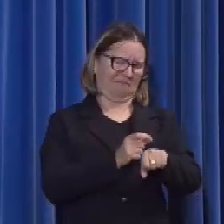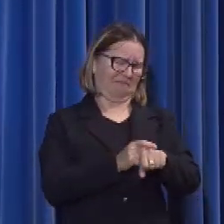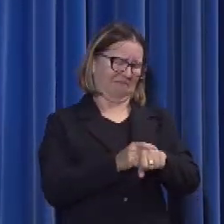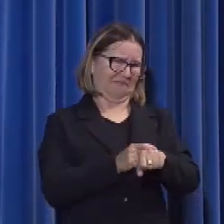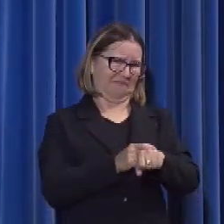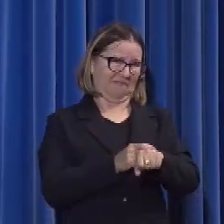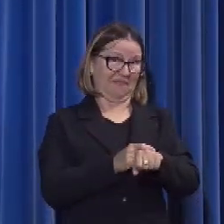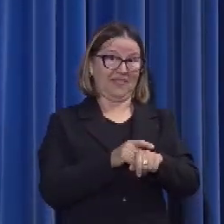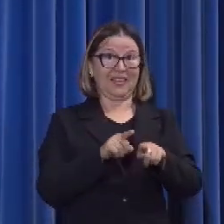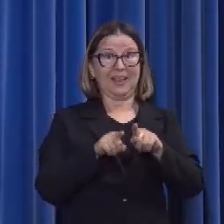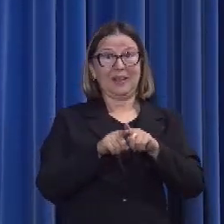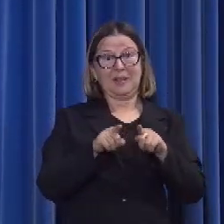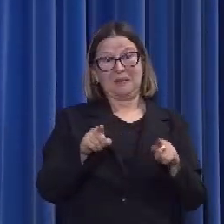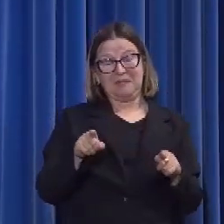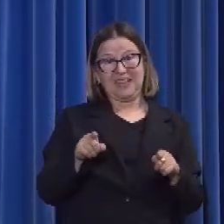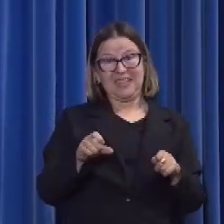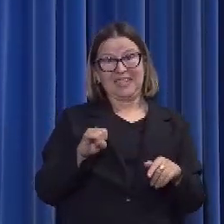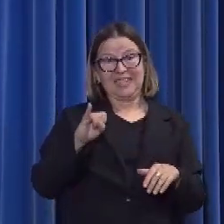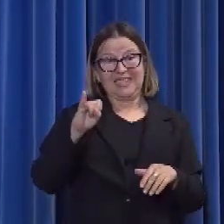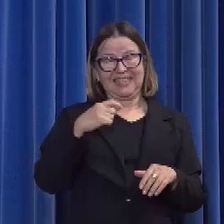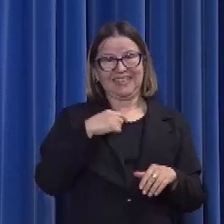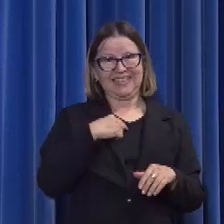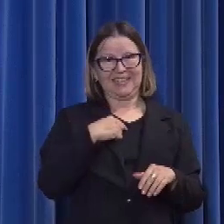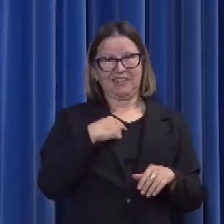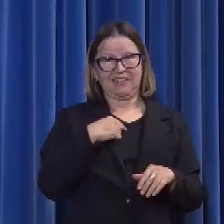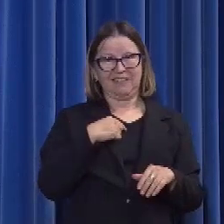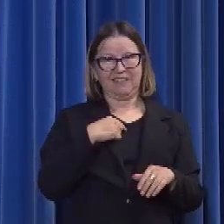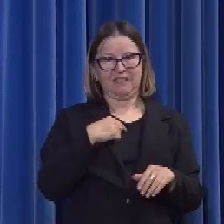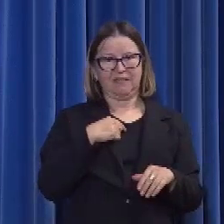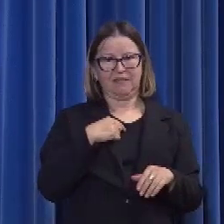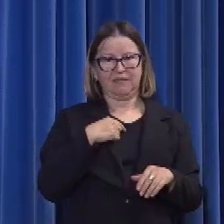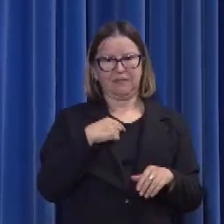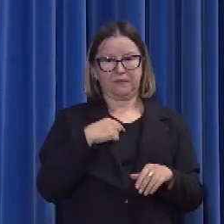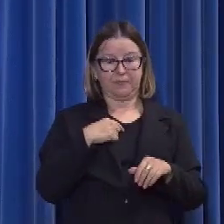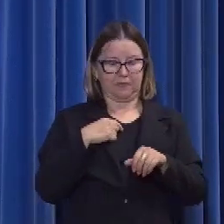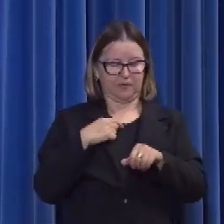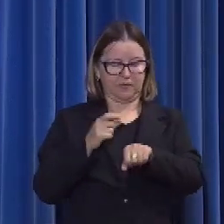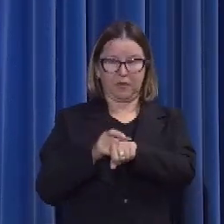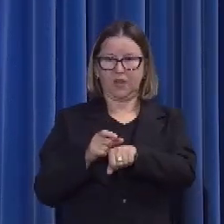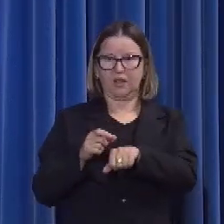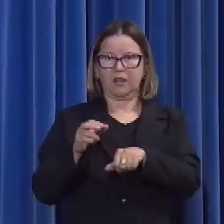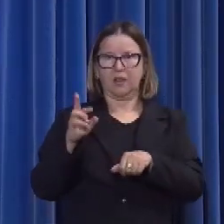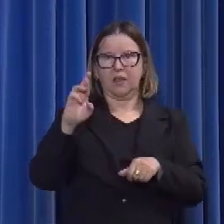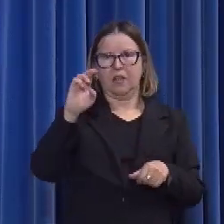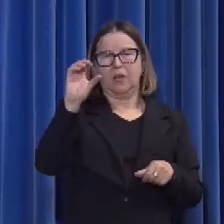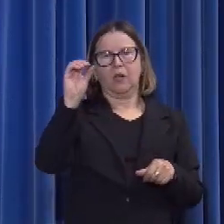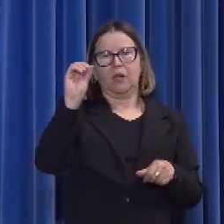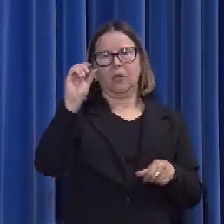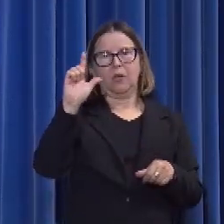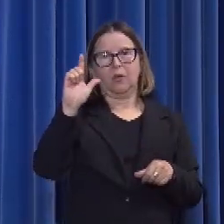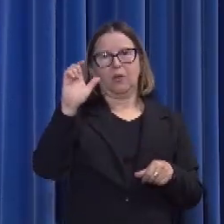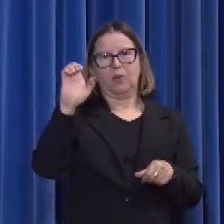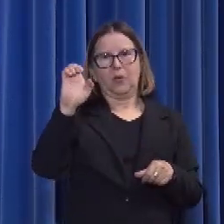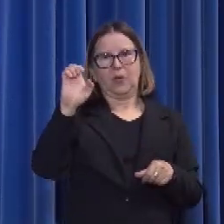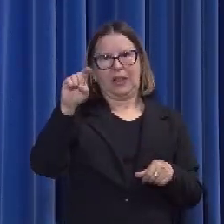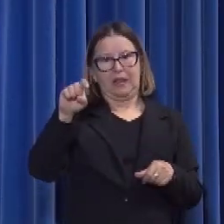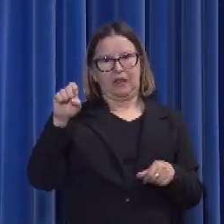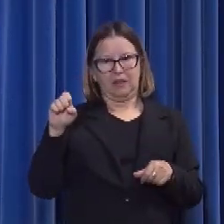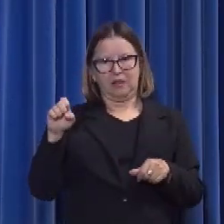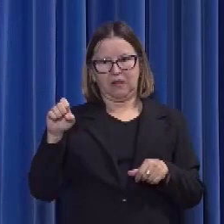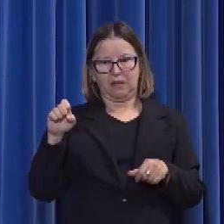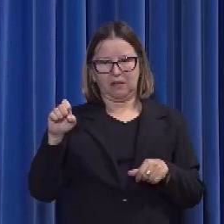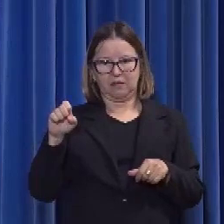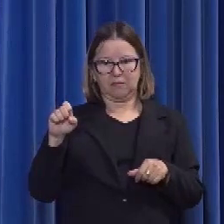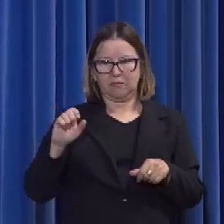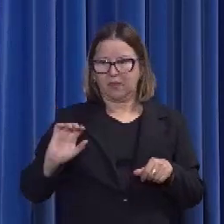se eu tirar o meu G-Shock e colocar do lado do Rolex, eu vou ver que